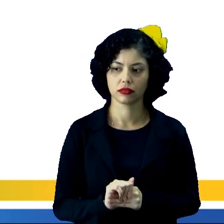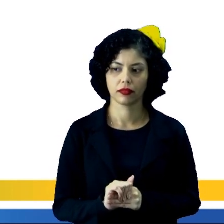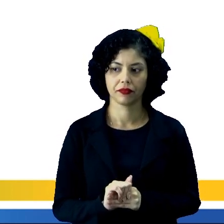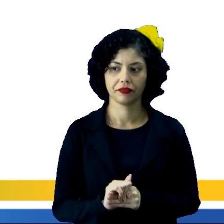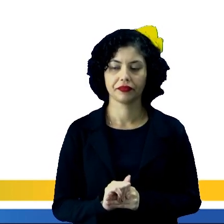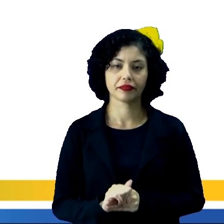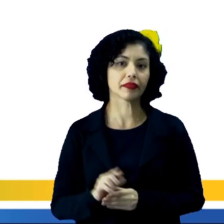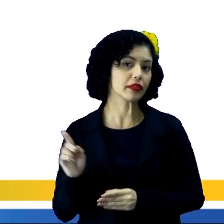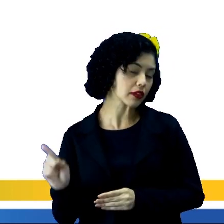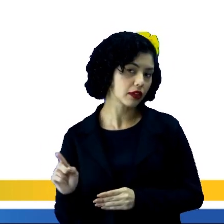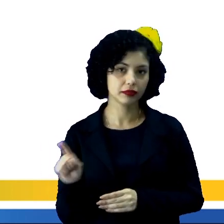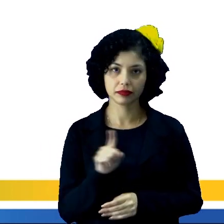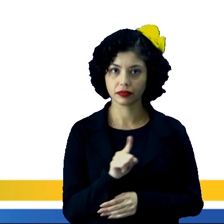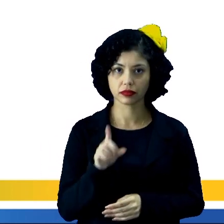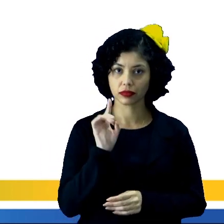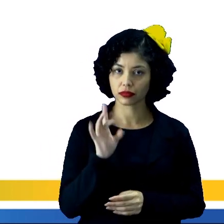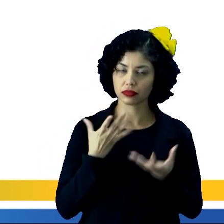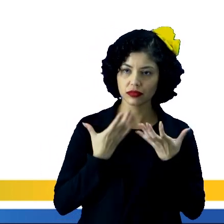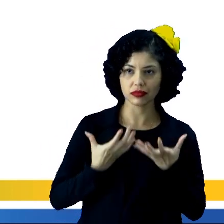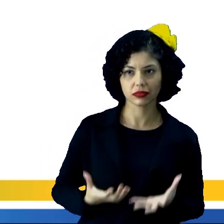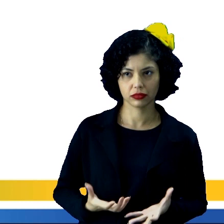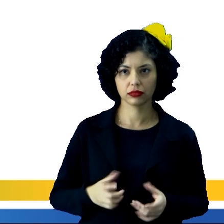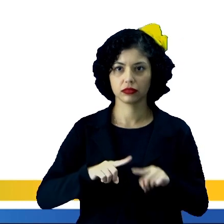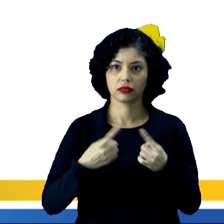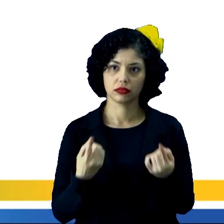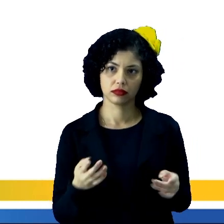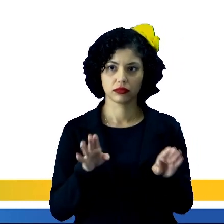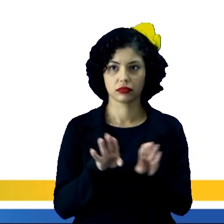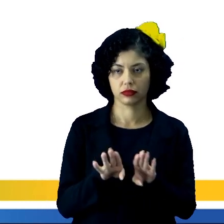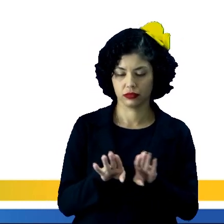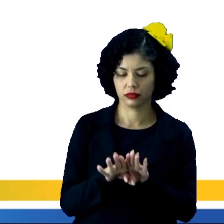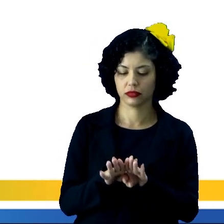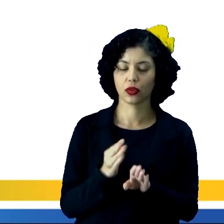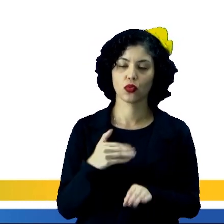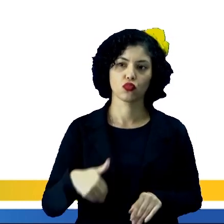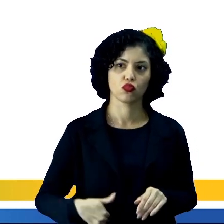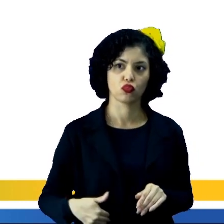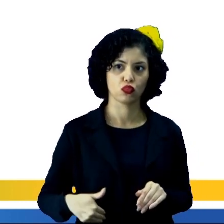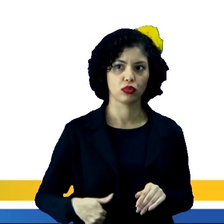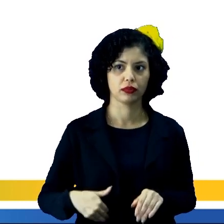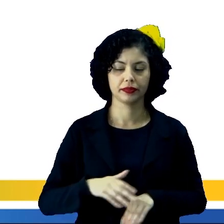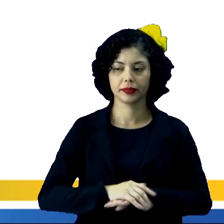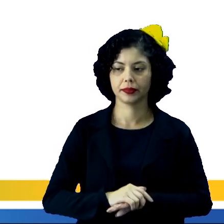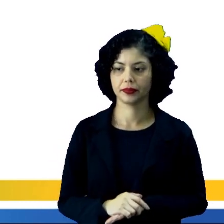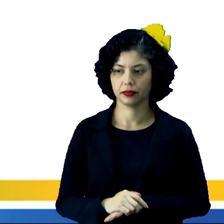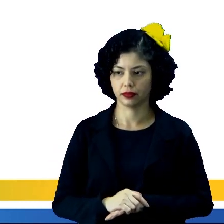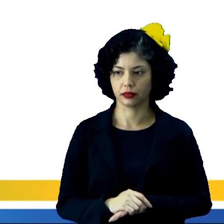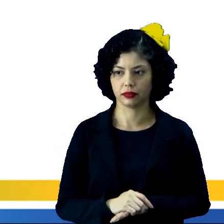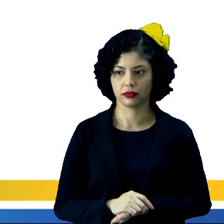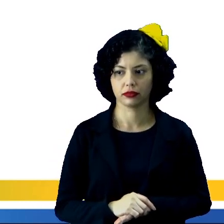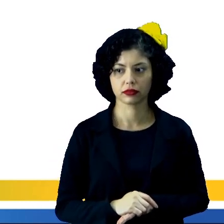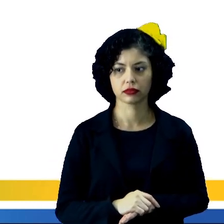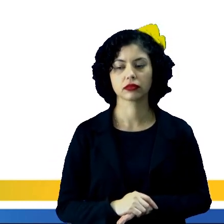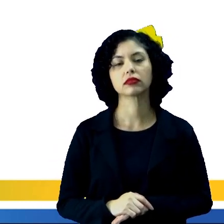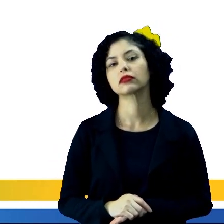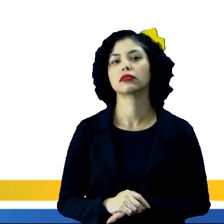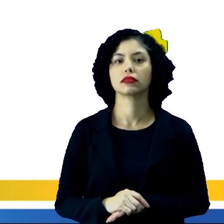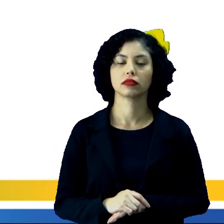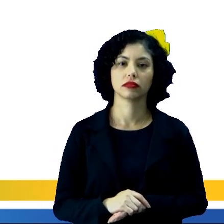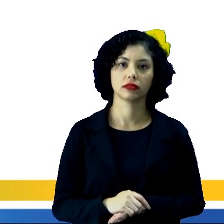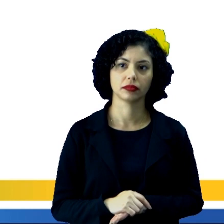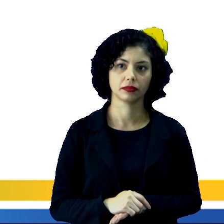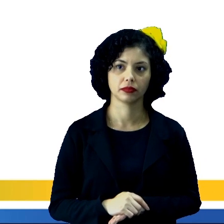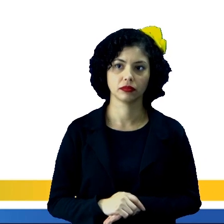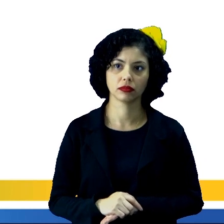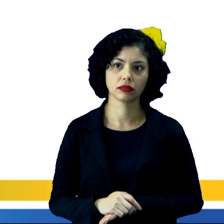hungry. Ela não está apenas cansada, mas também com fome. The house is